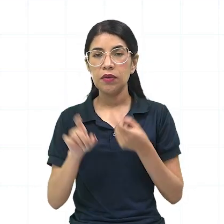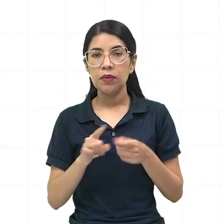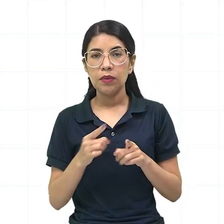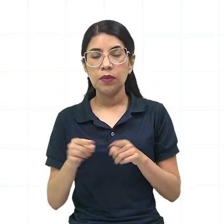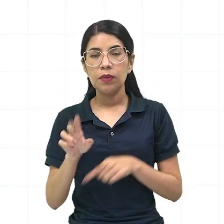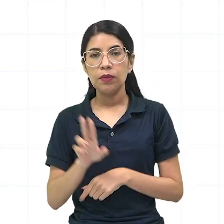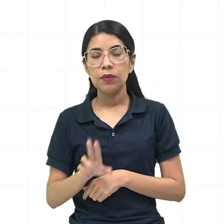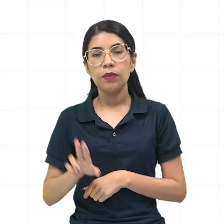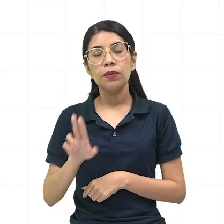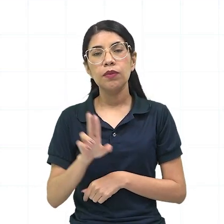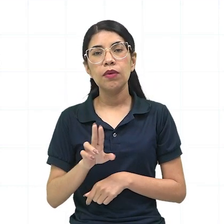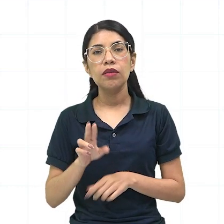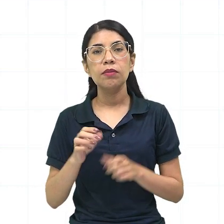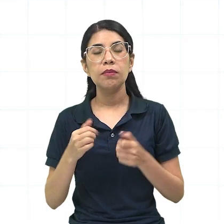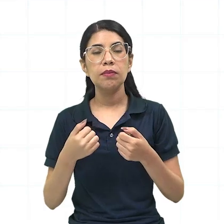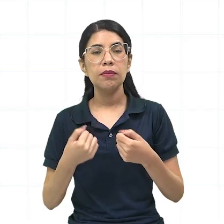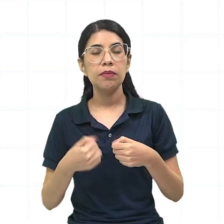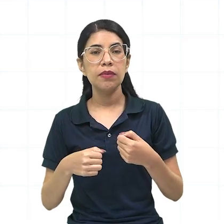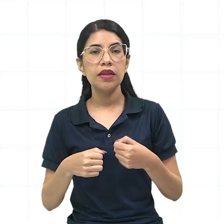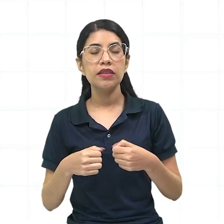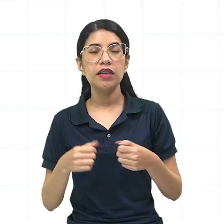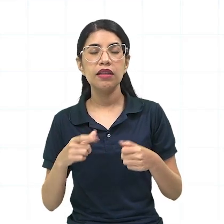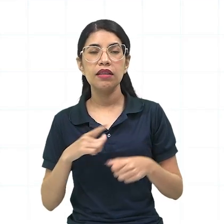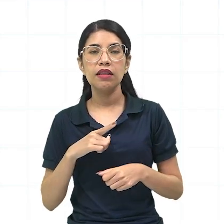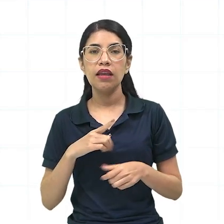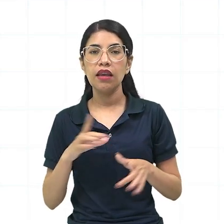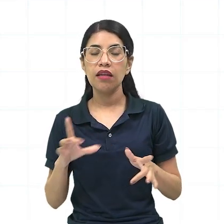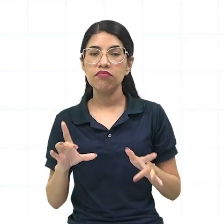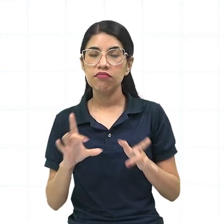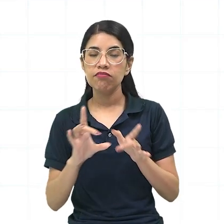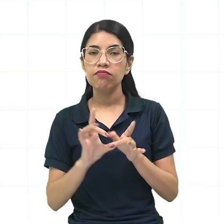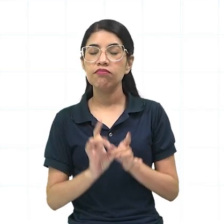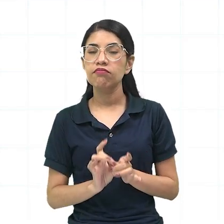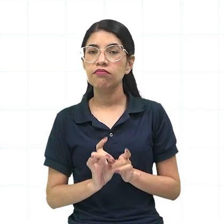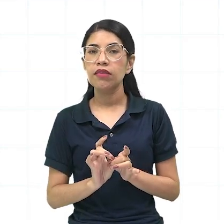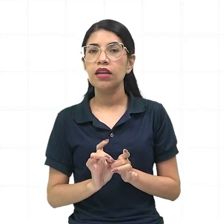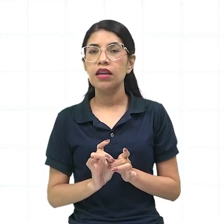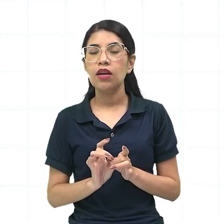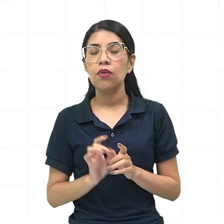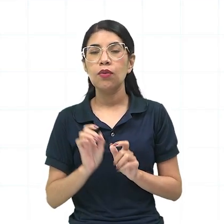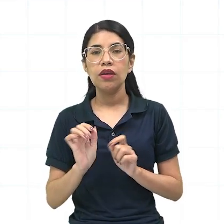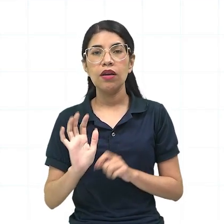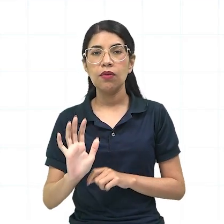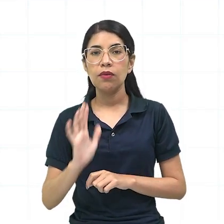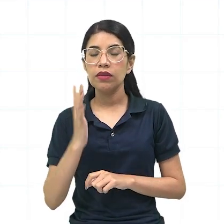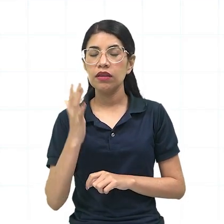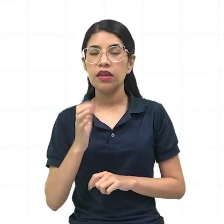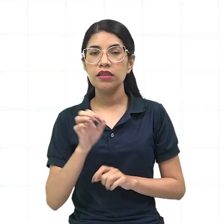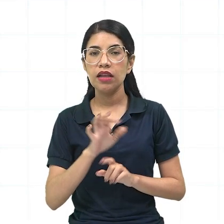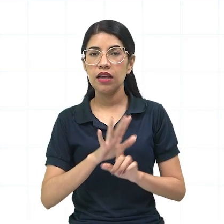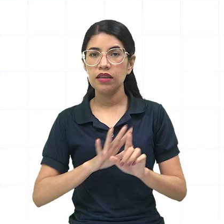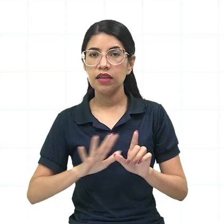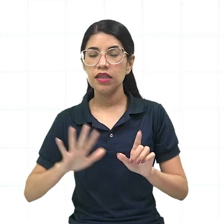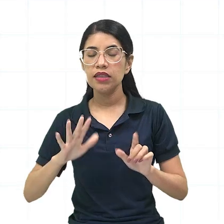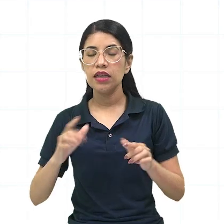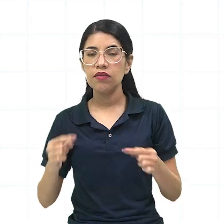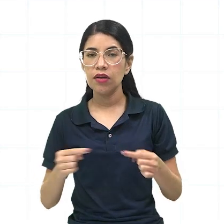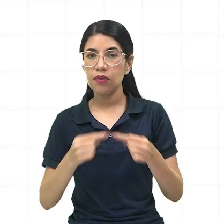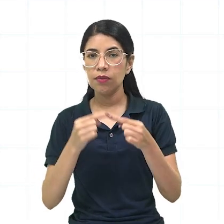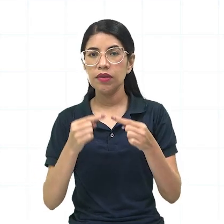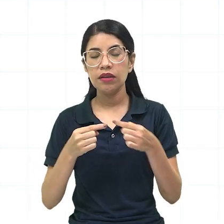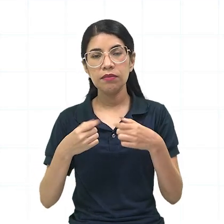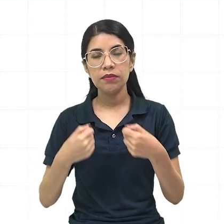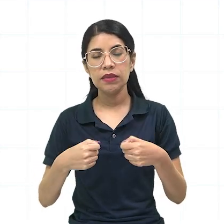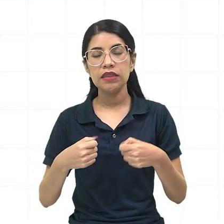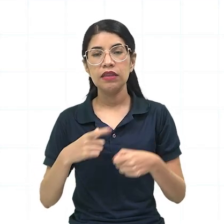utilizados devem ser intimamente ligados ao que acontece na cena. O sonoplasta